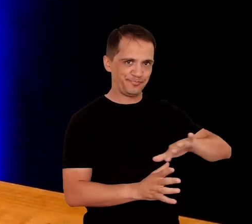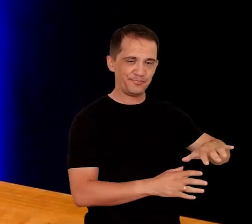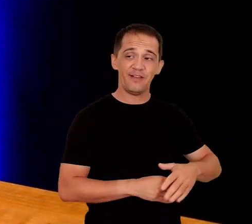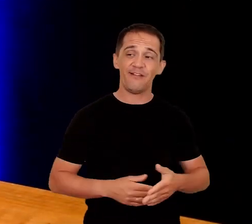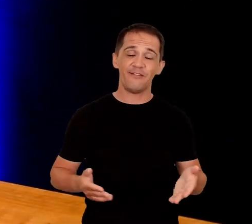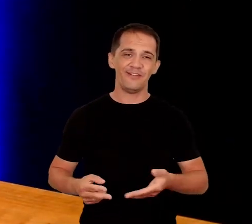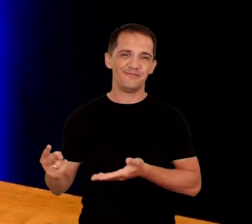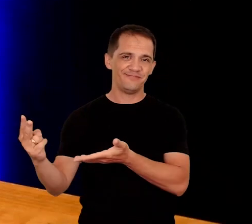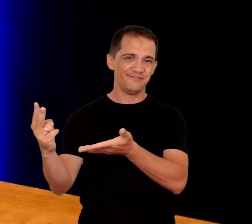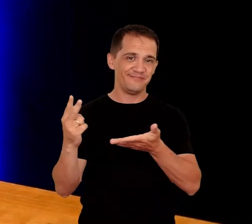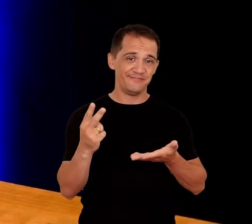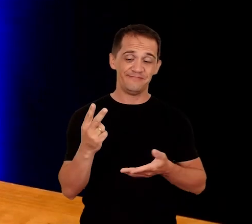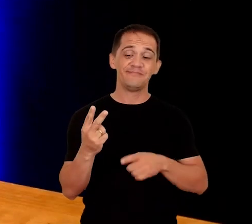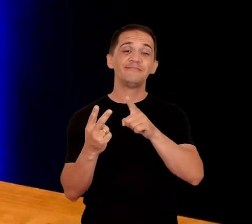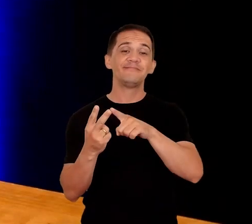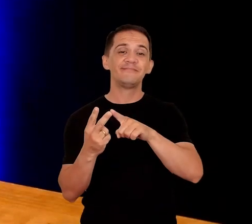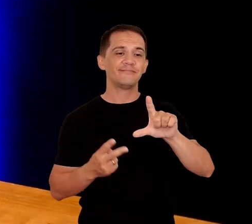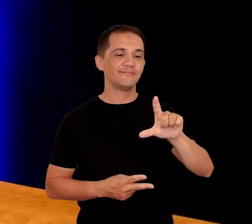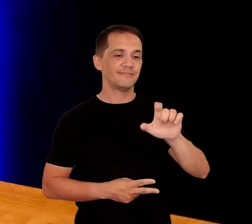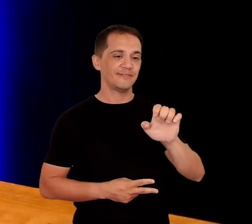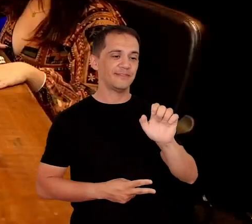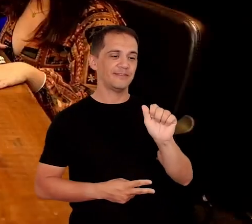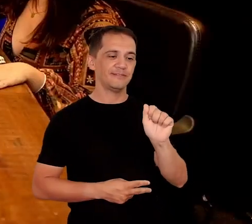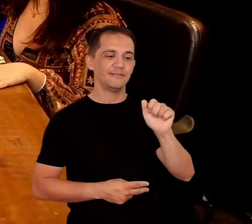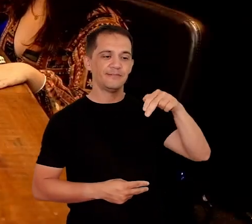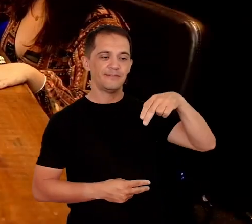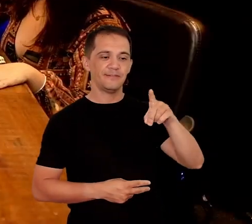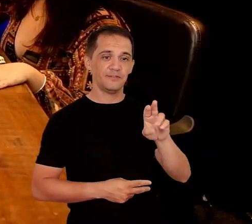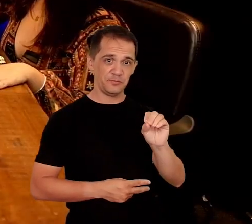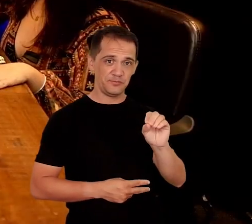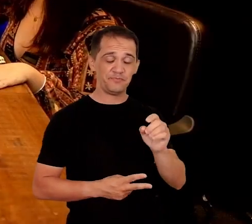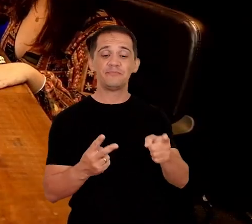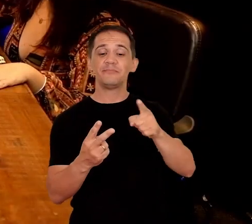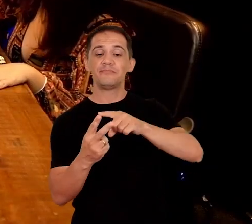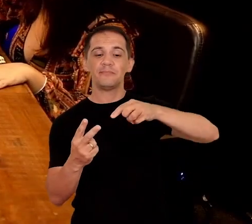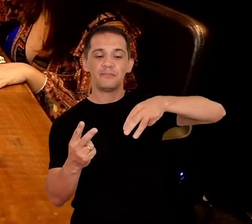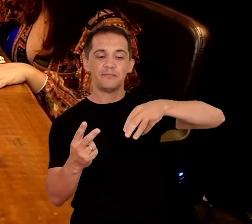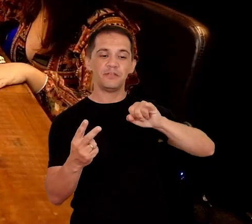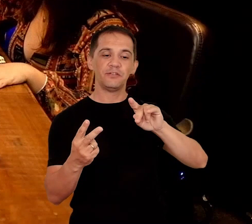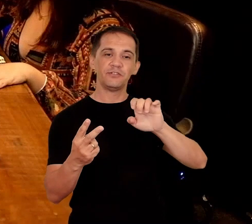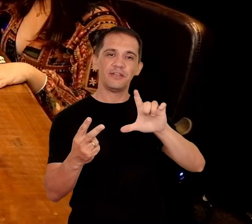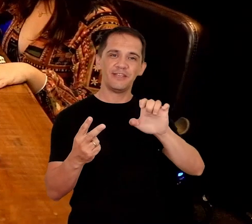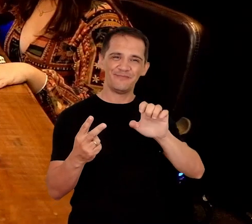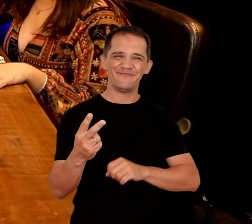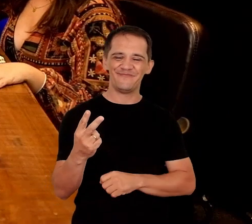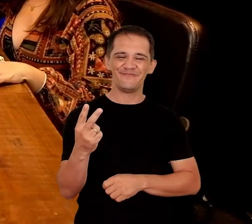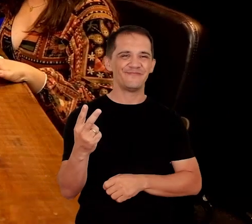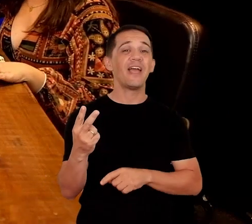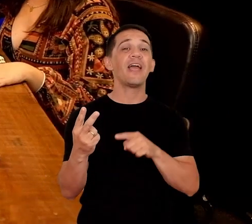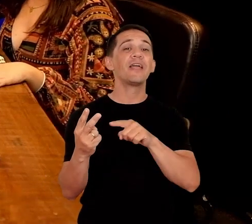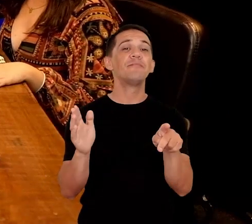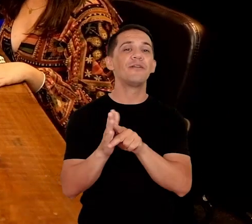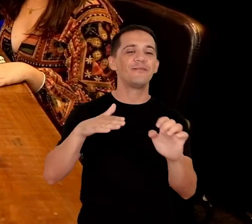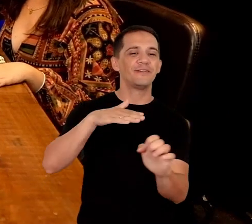começar falando, né, dos meus convidados de hoje. Hoje eu tô aqui com o Leandro e com a... Michele, acabei não perguntando teu nome, Michele. E